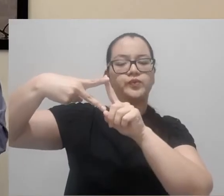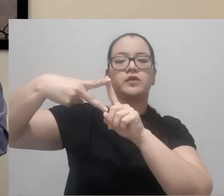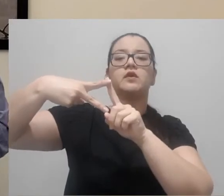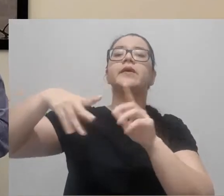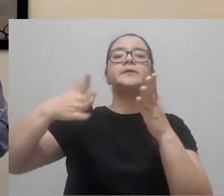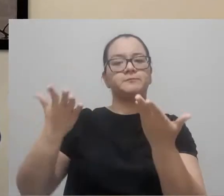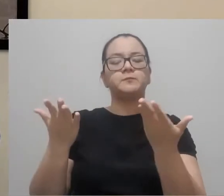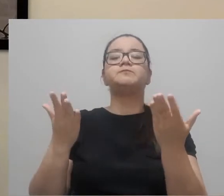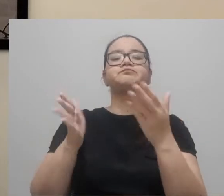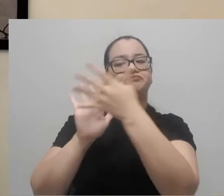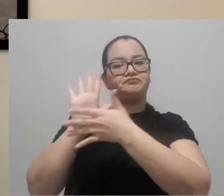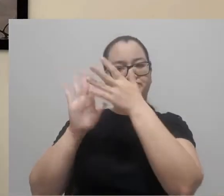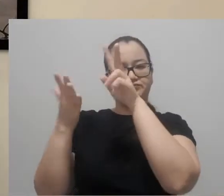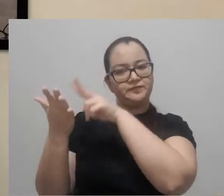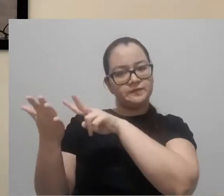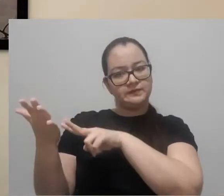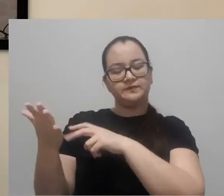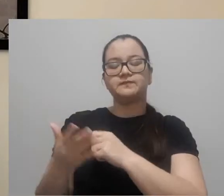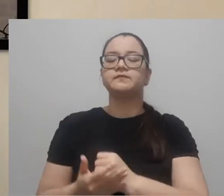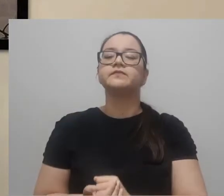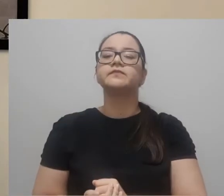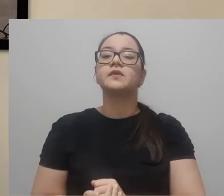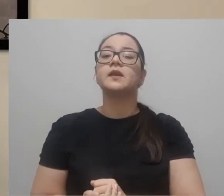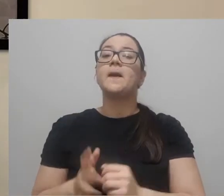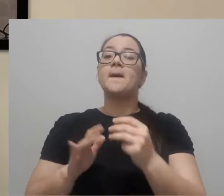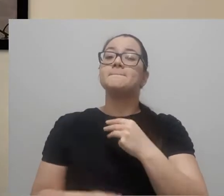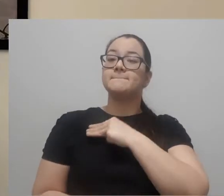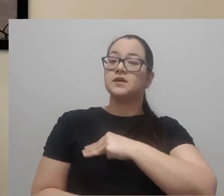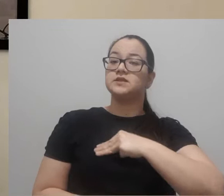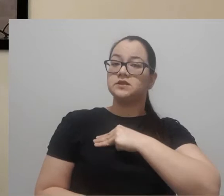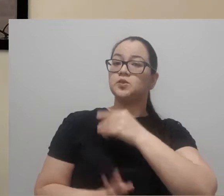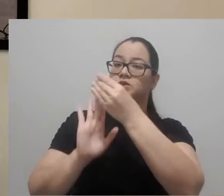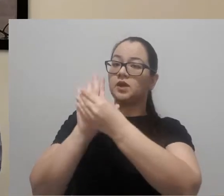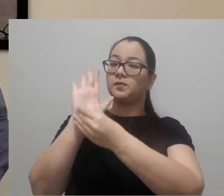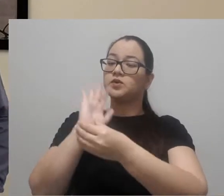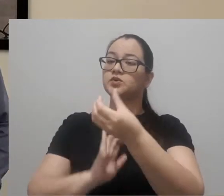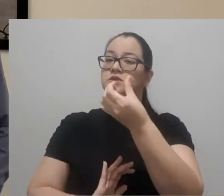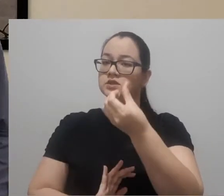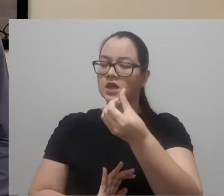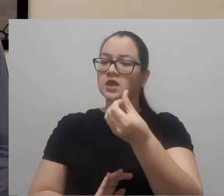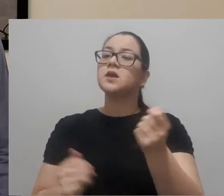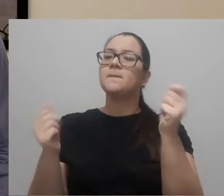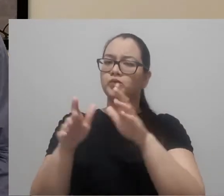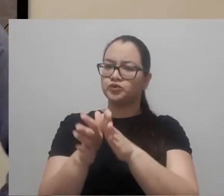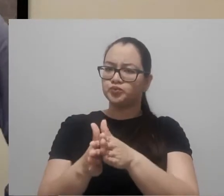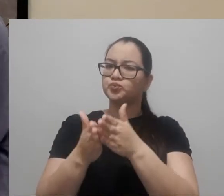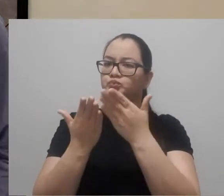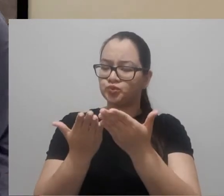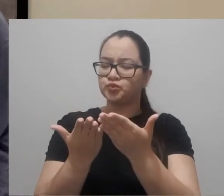expor. Tá bom? Então vamos ler o texto. Mateus capítulo 6, você pode pegar a sua Bíblia.